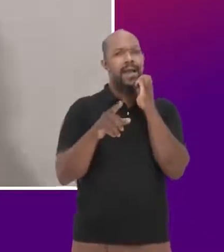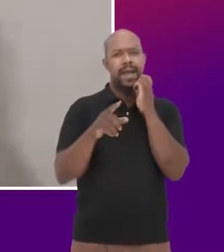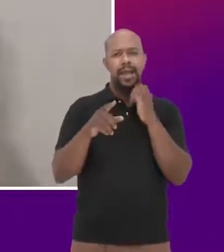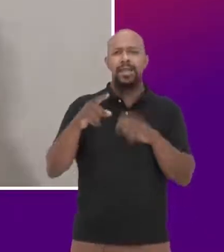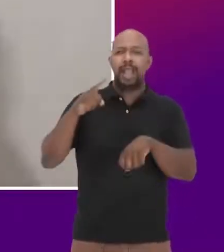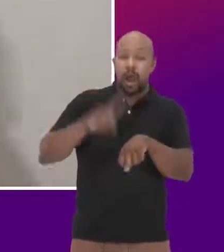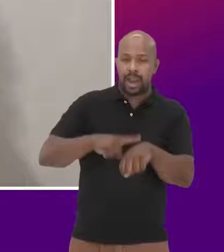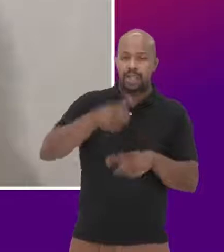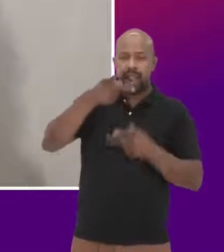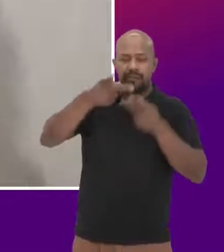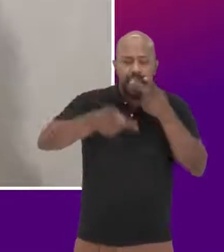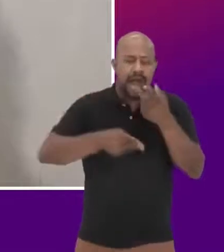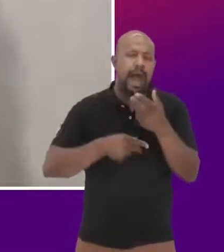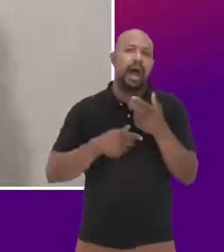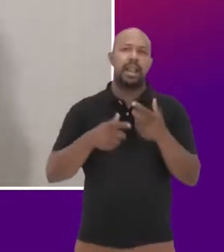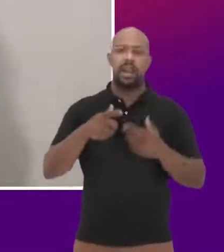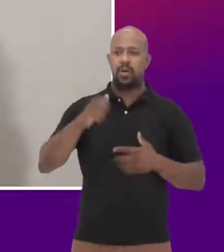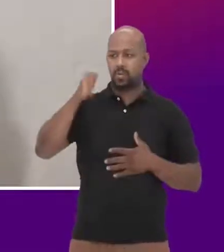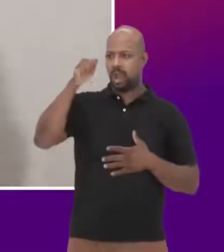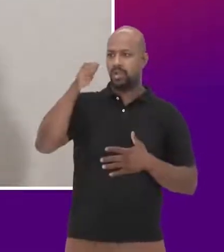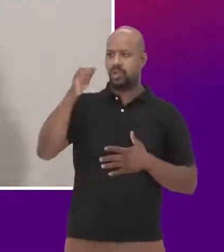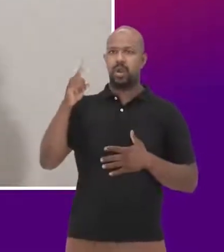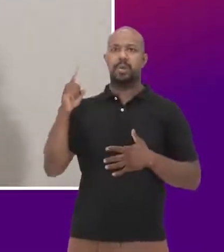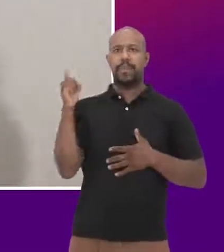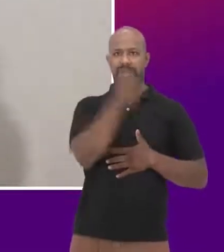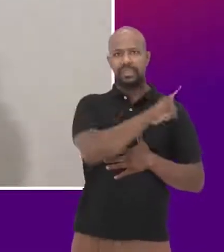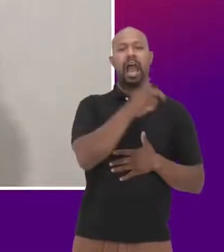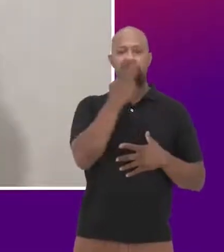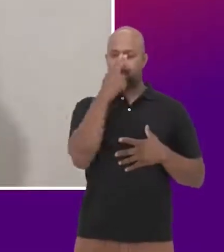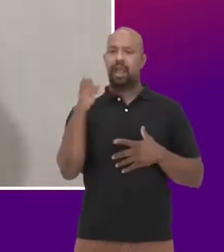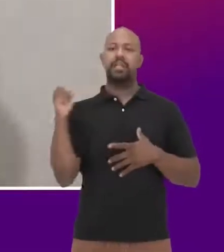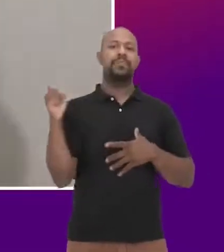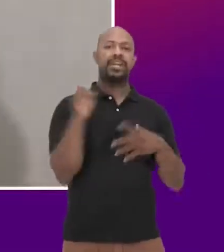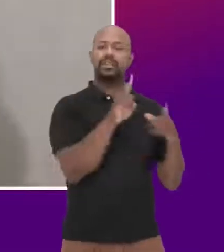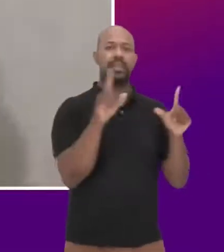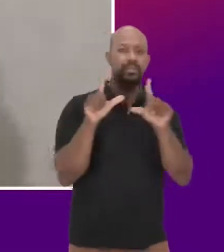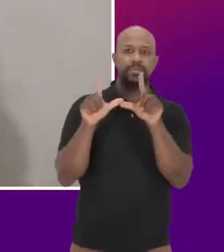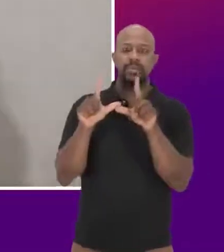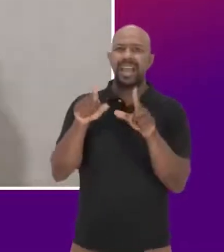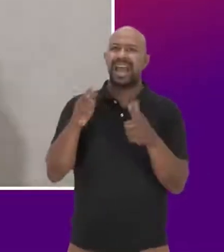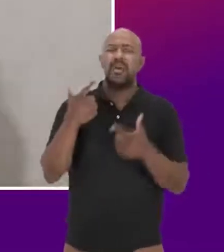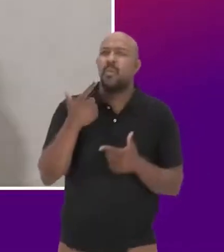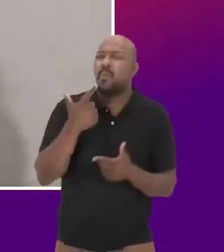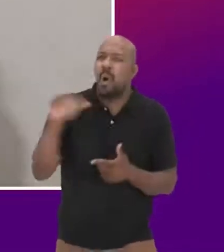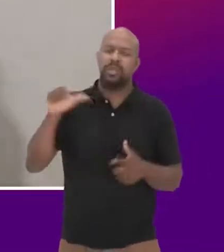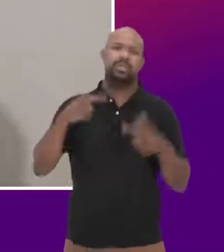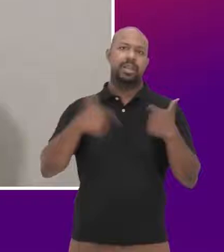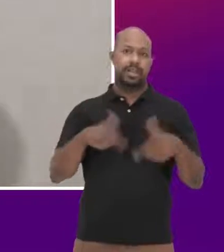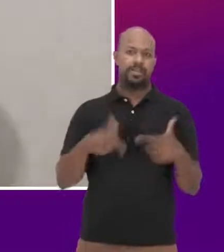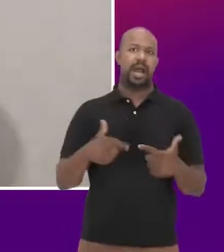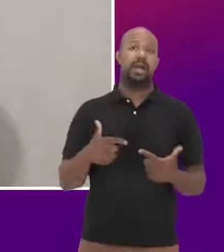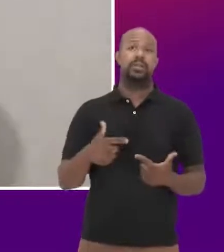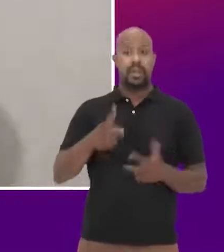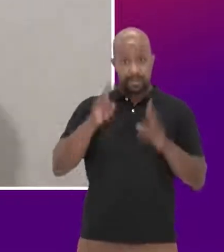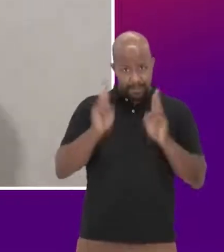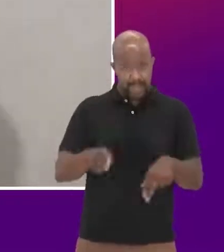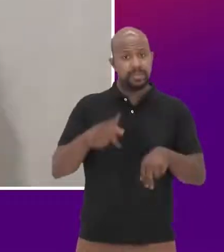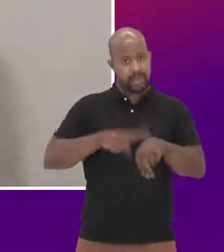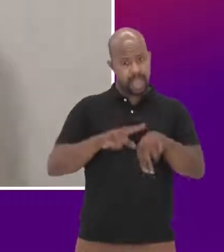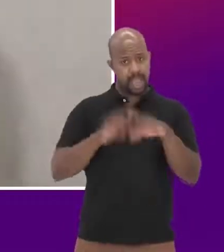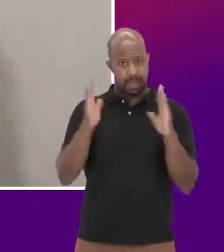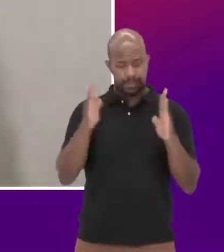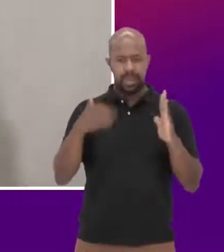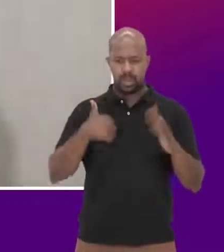hora da fala, o ator passava na frente. Quer dizer, era um outro trabalho. E na mesma época eu